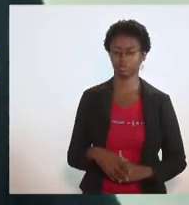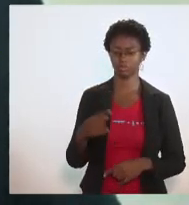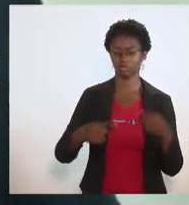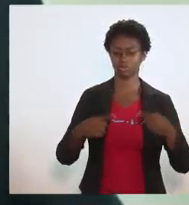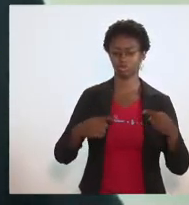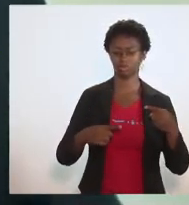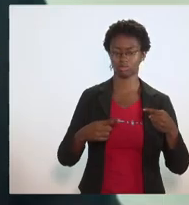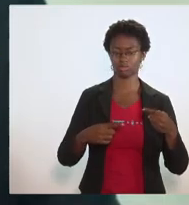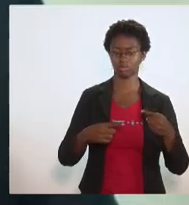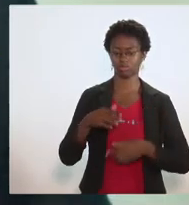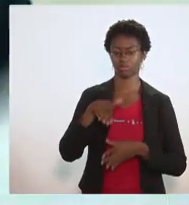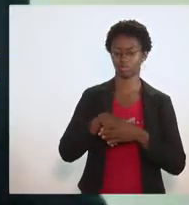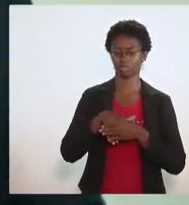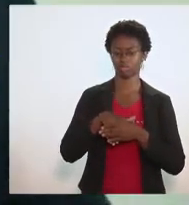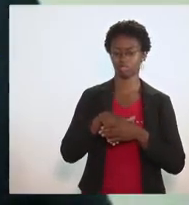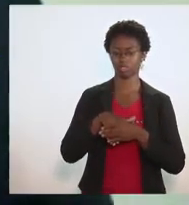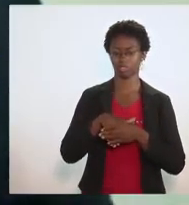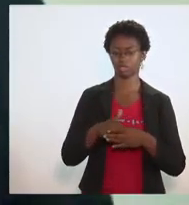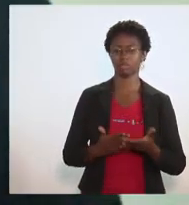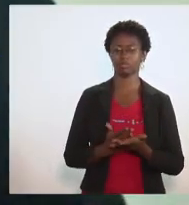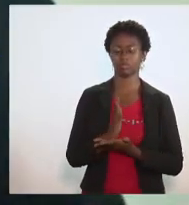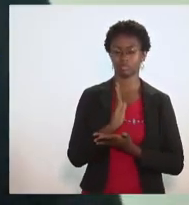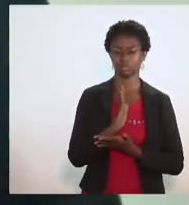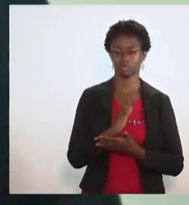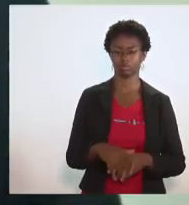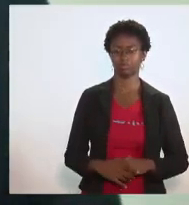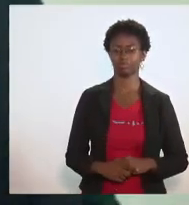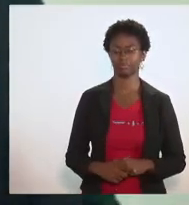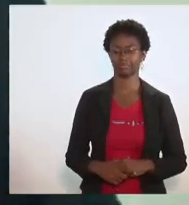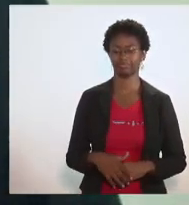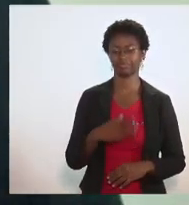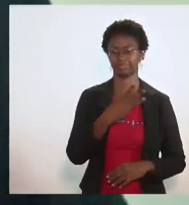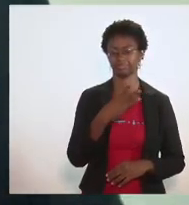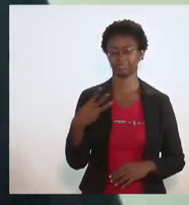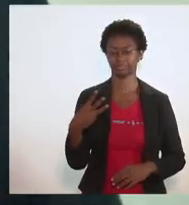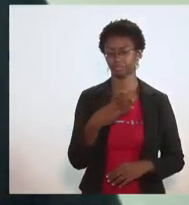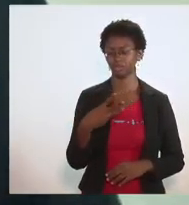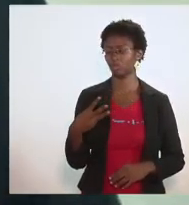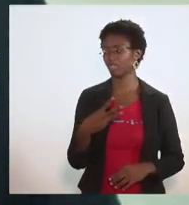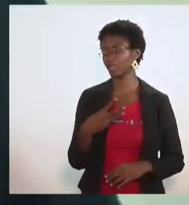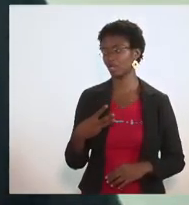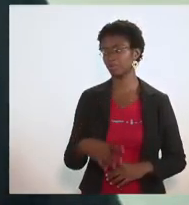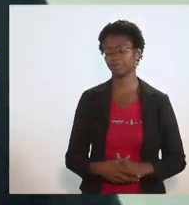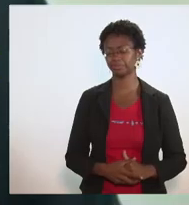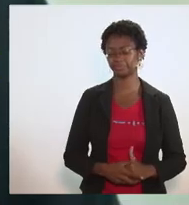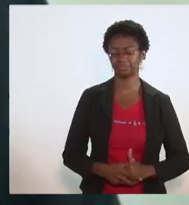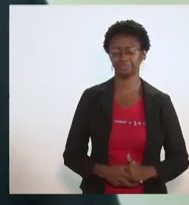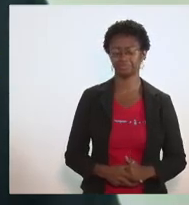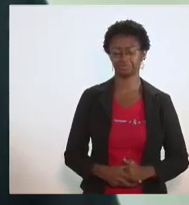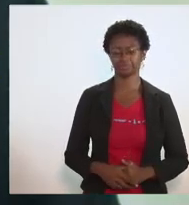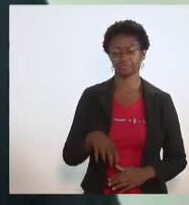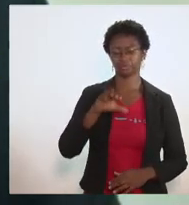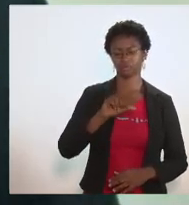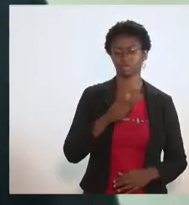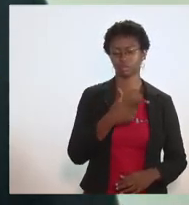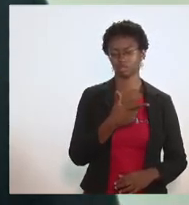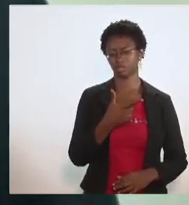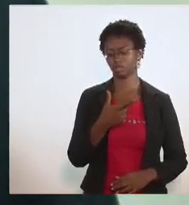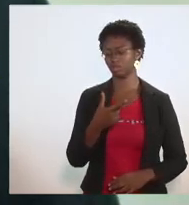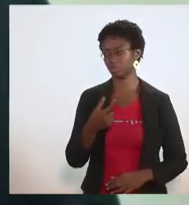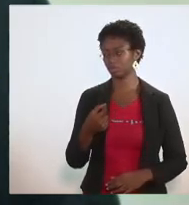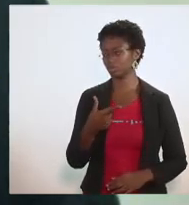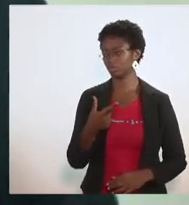em votação, aprovado. 32. Projeto de lei 3417 de 2020, autoria do deputado Márcio Canelo,